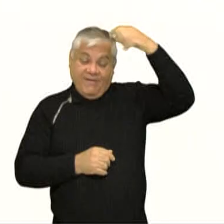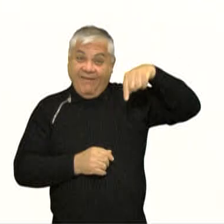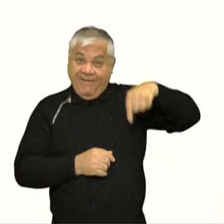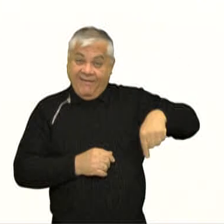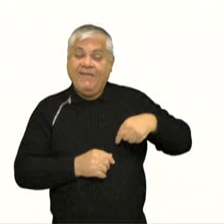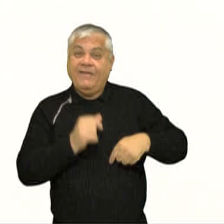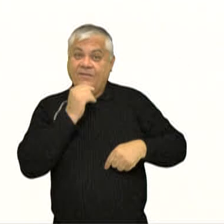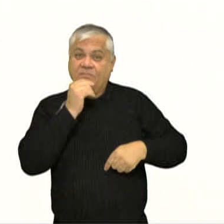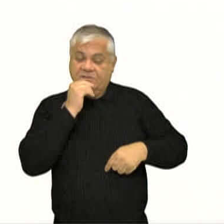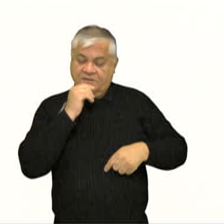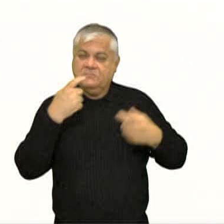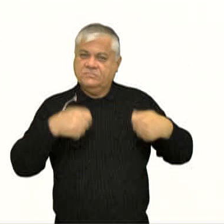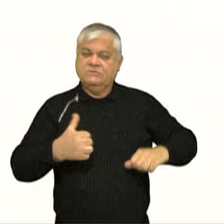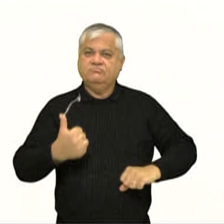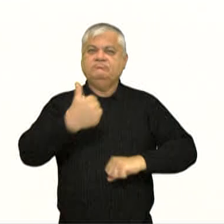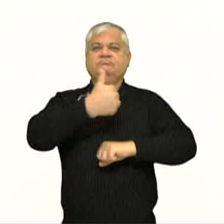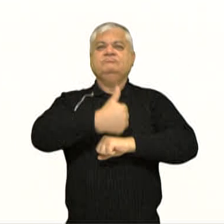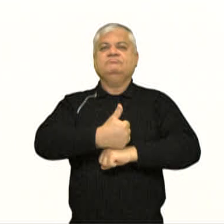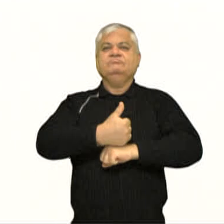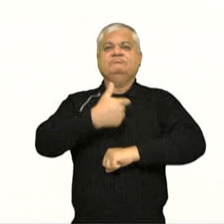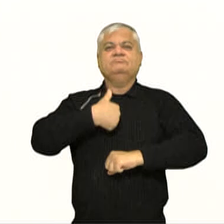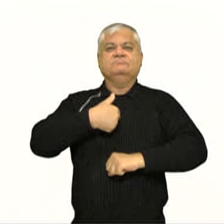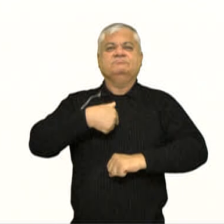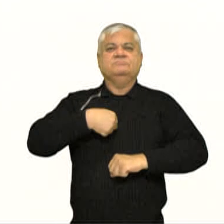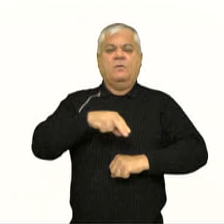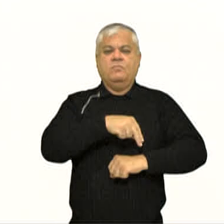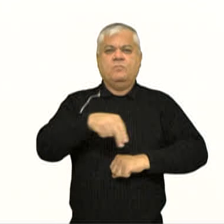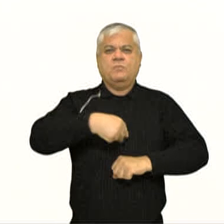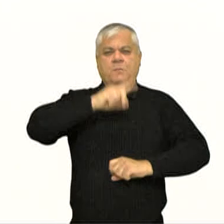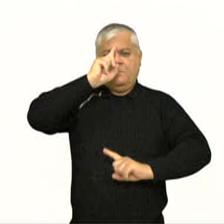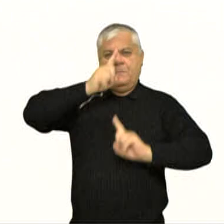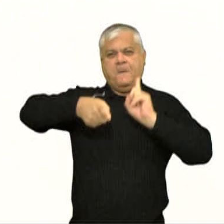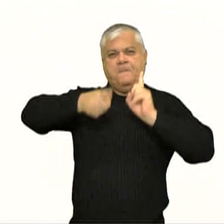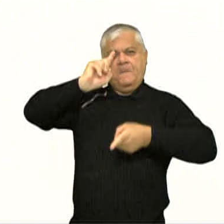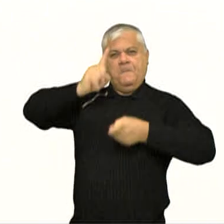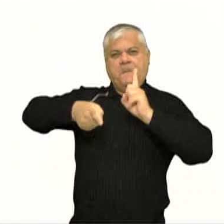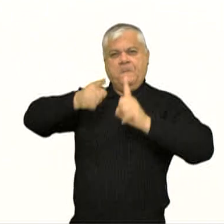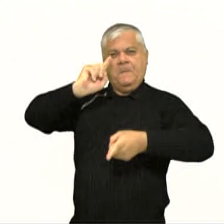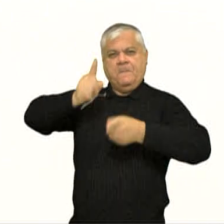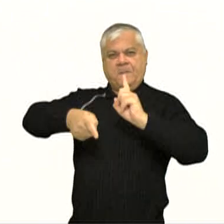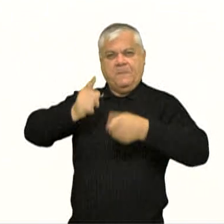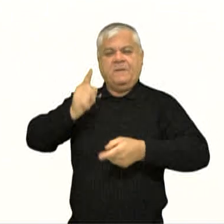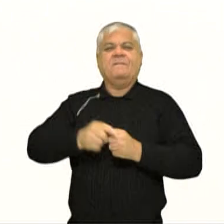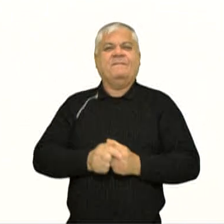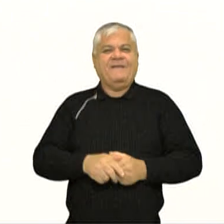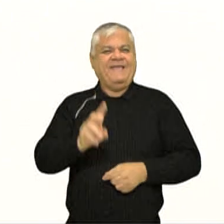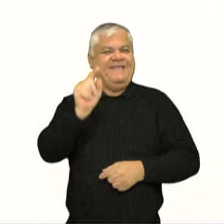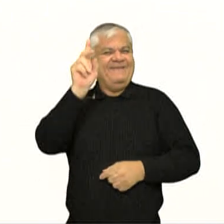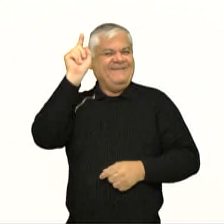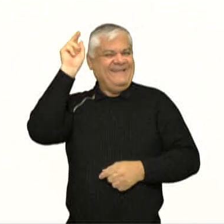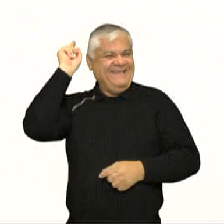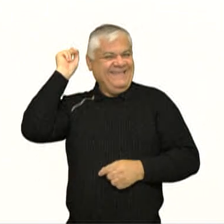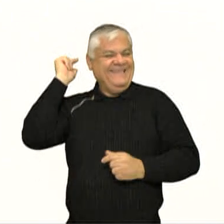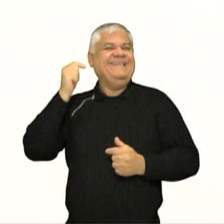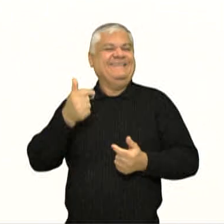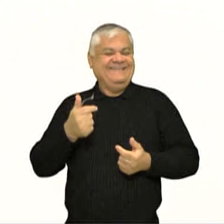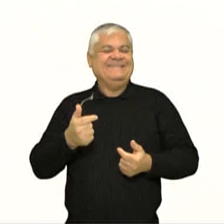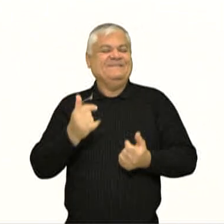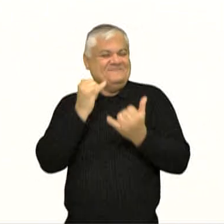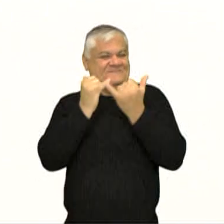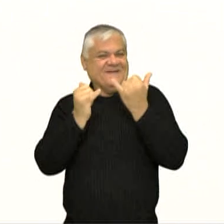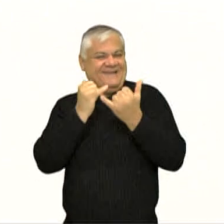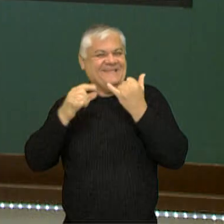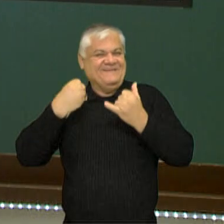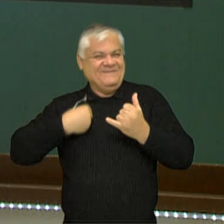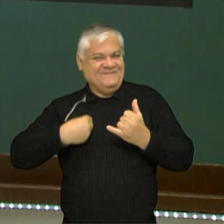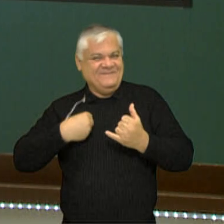ao título que ostenta, ou seja, ele tem que comandar o seu ataque. Como os antigos monarcas, ele investe contra